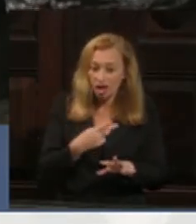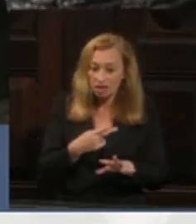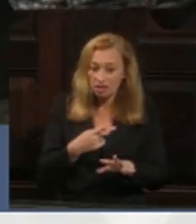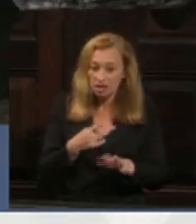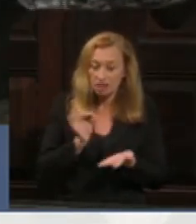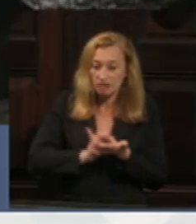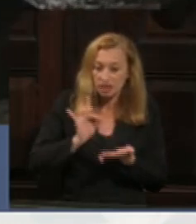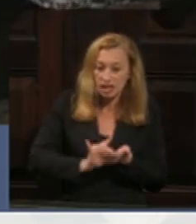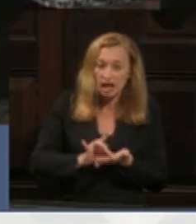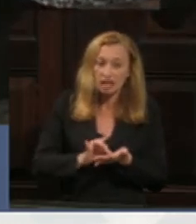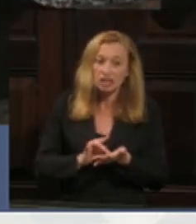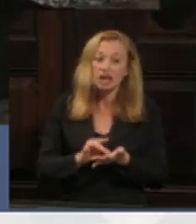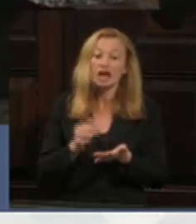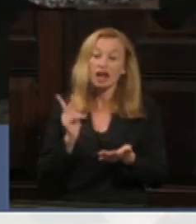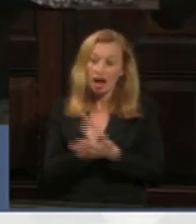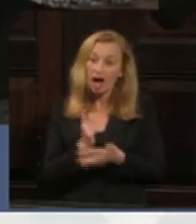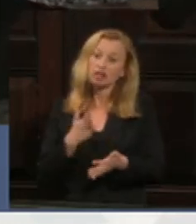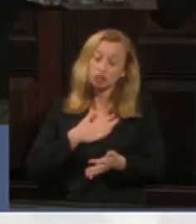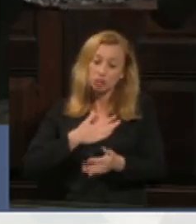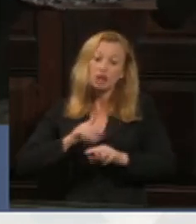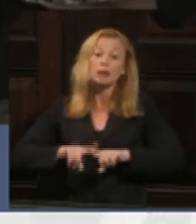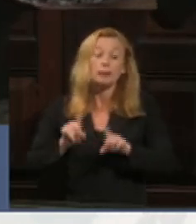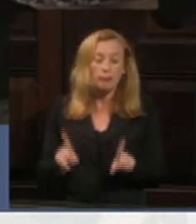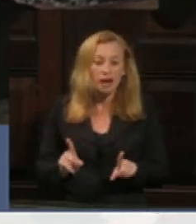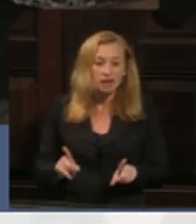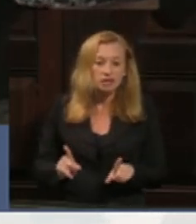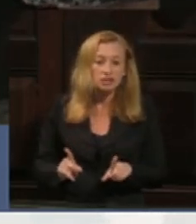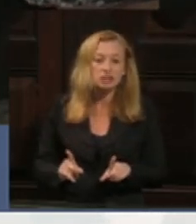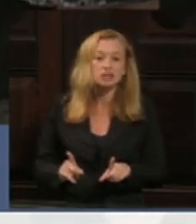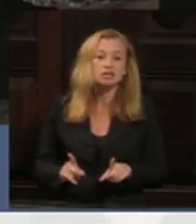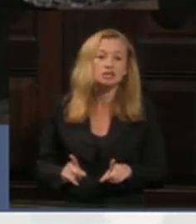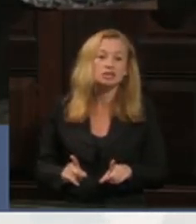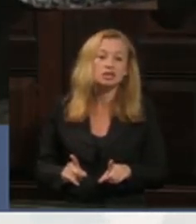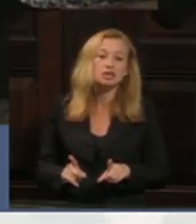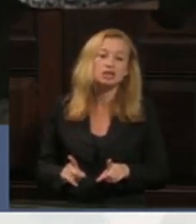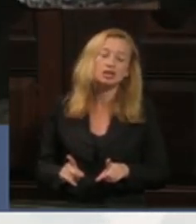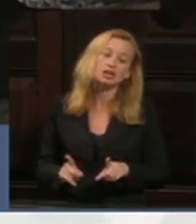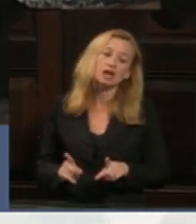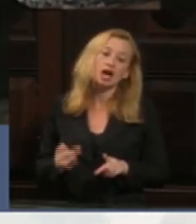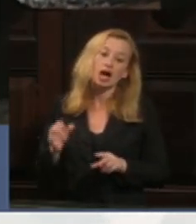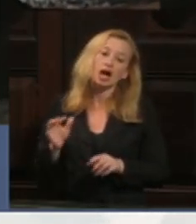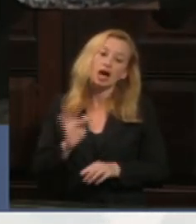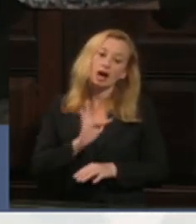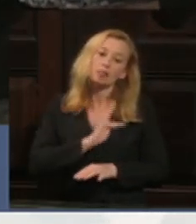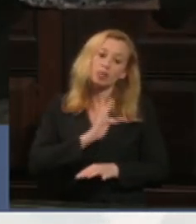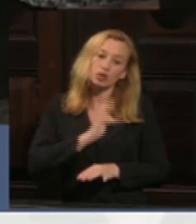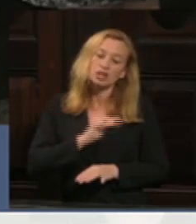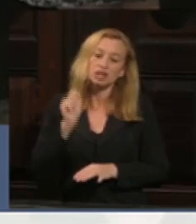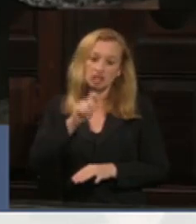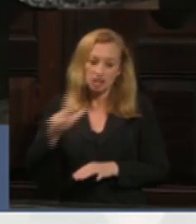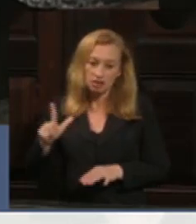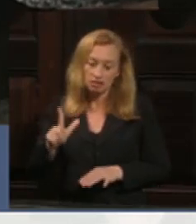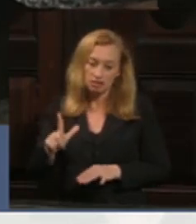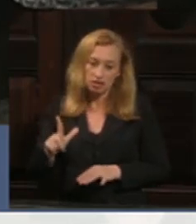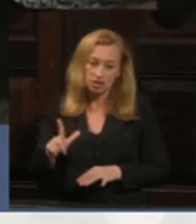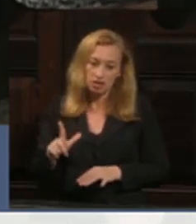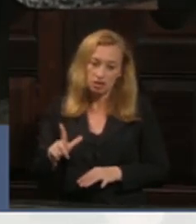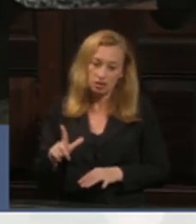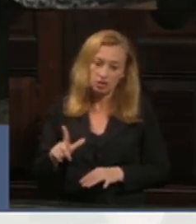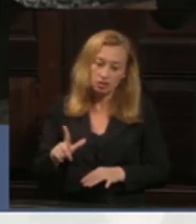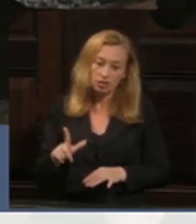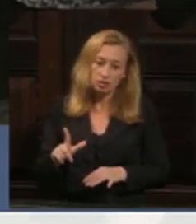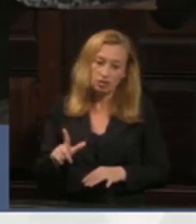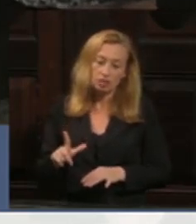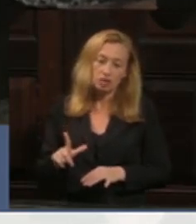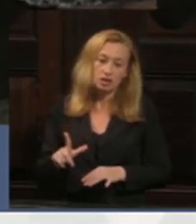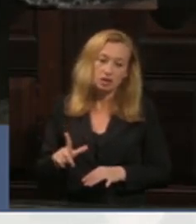a Polícia Civil, com uma nova geração, e com uma geração antiga, que pensa como a nova geração, ensinada inclusive a geração nova por essa